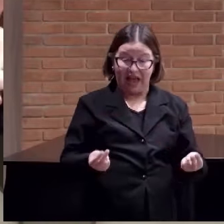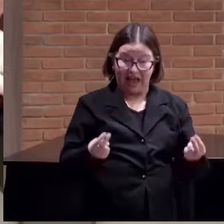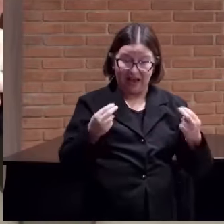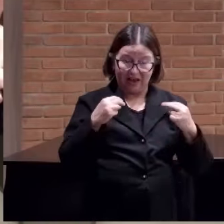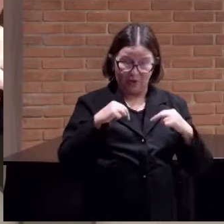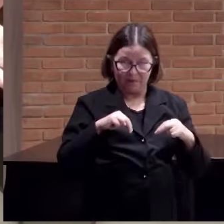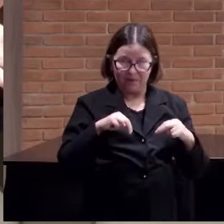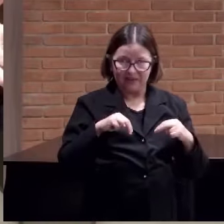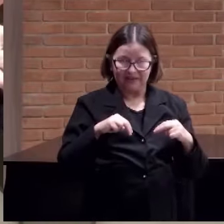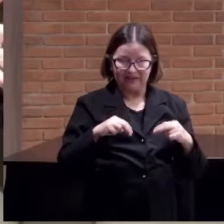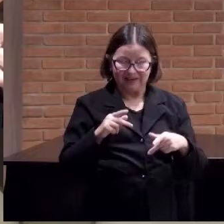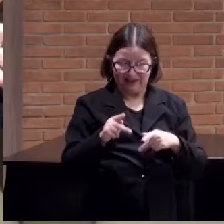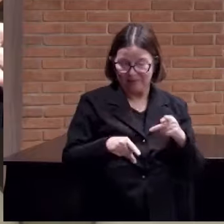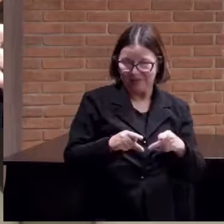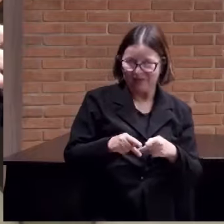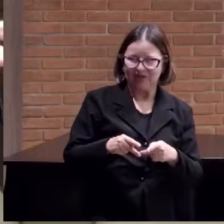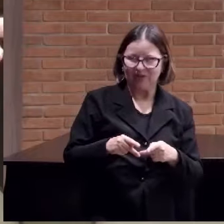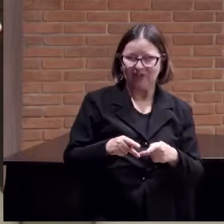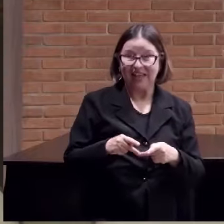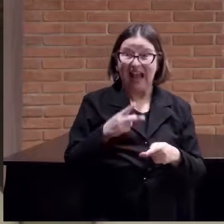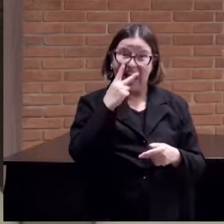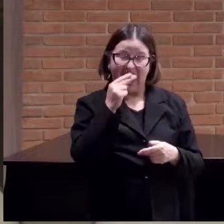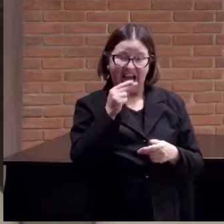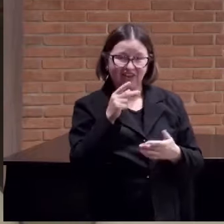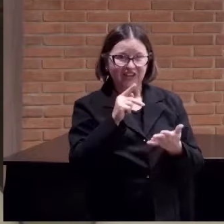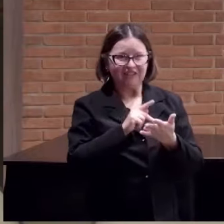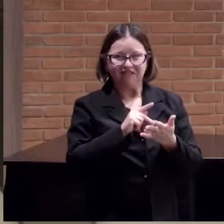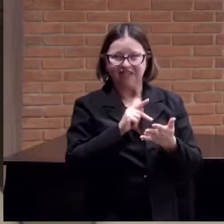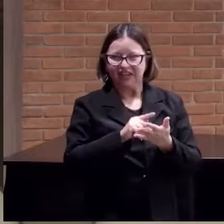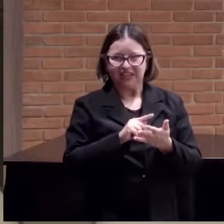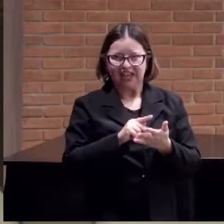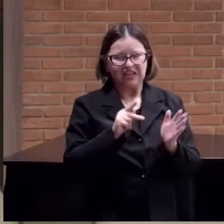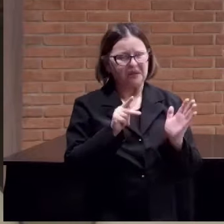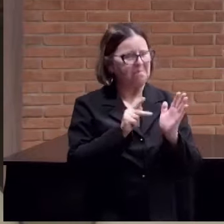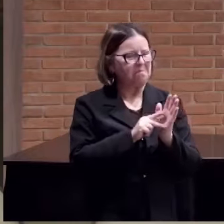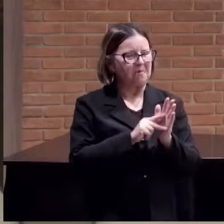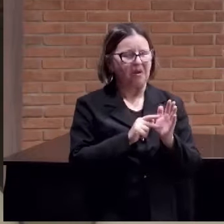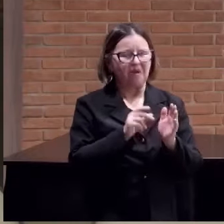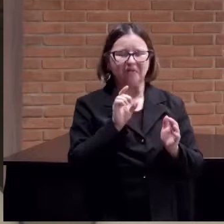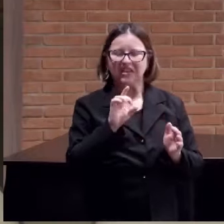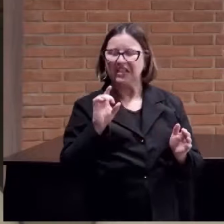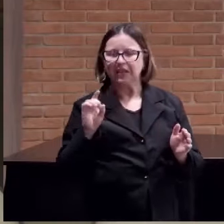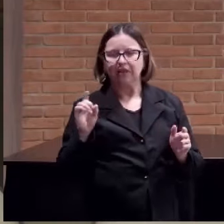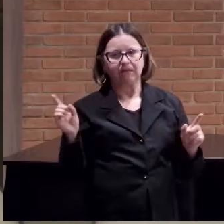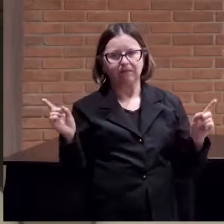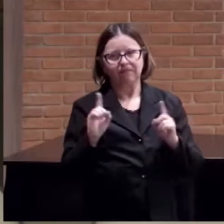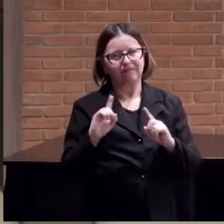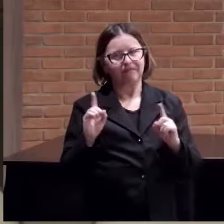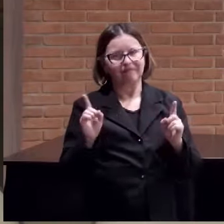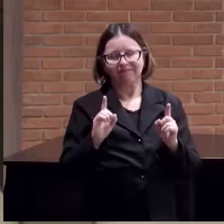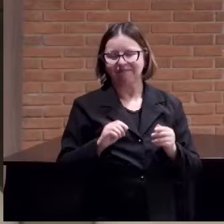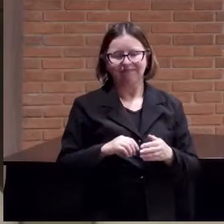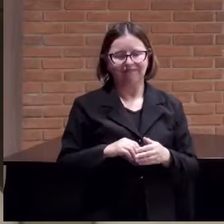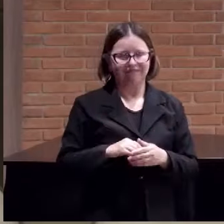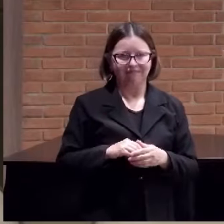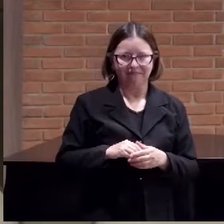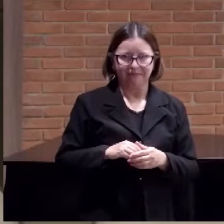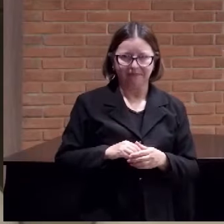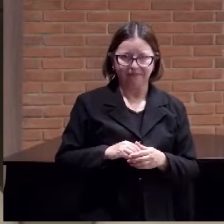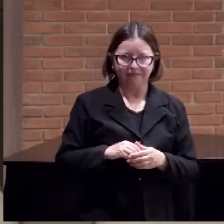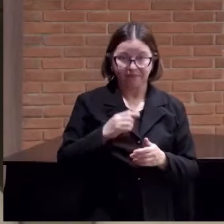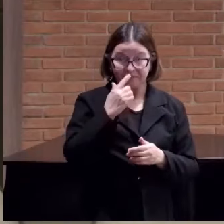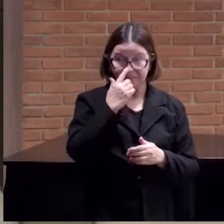relativa. Para não ser muito fora da